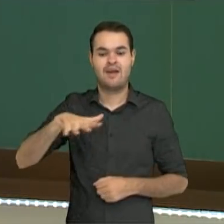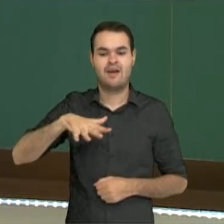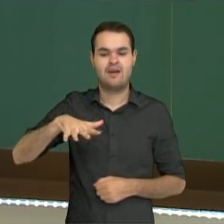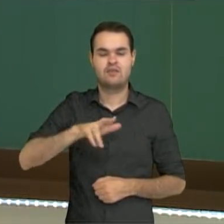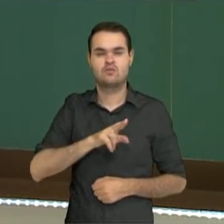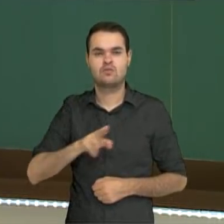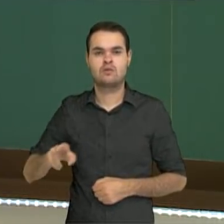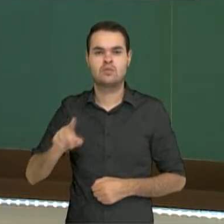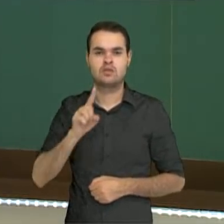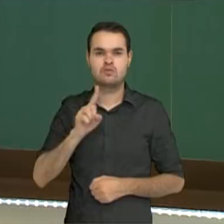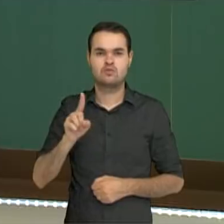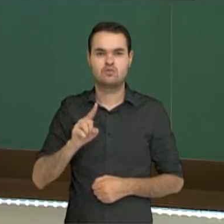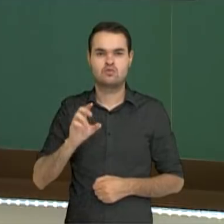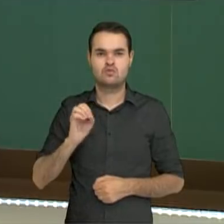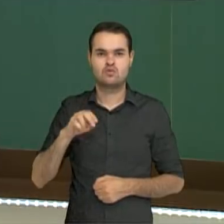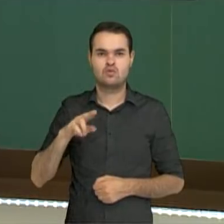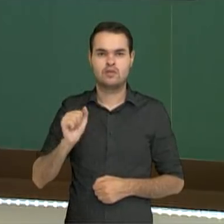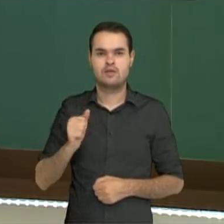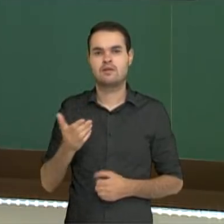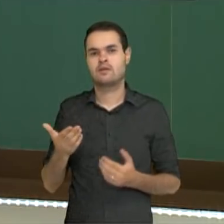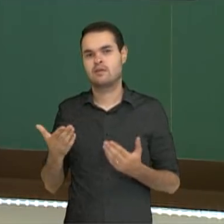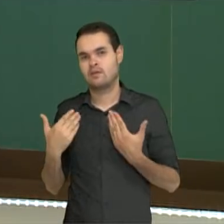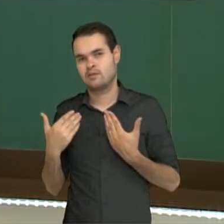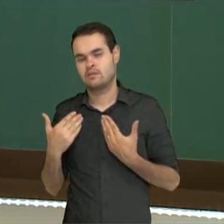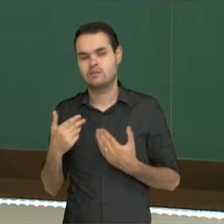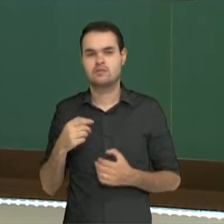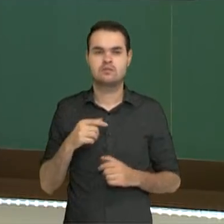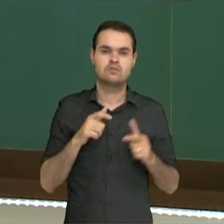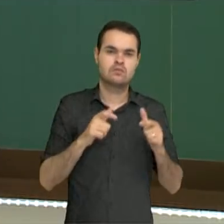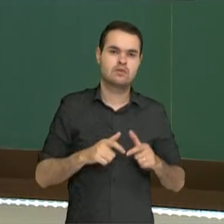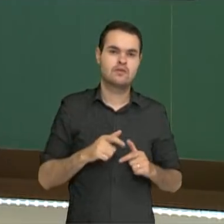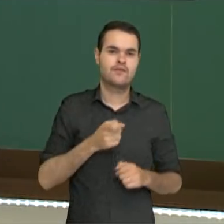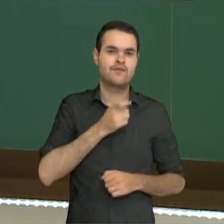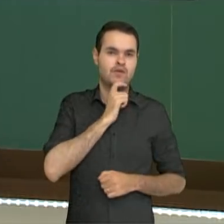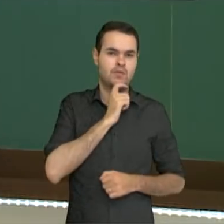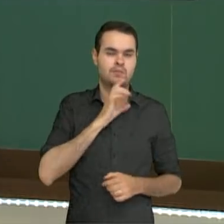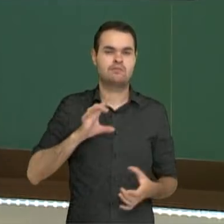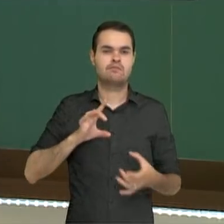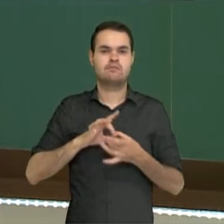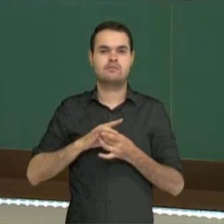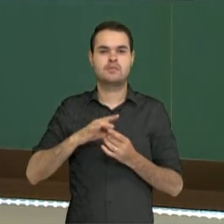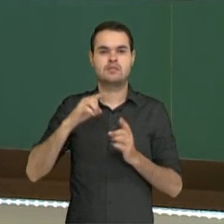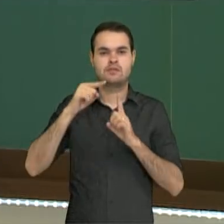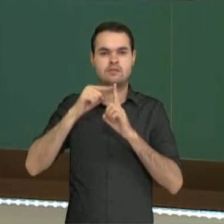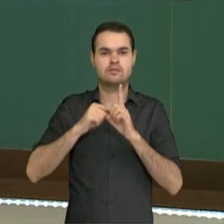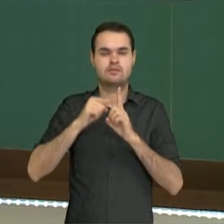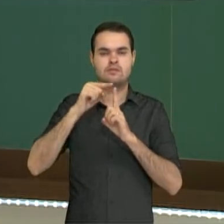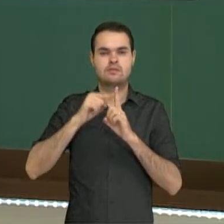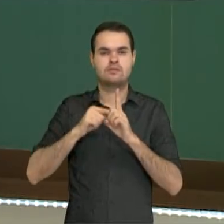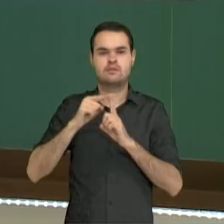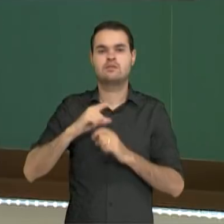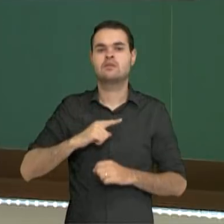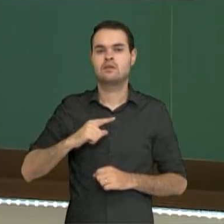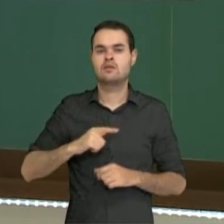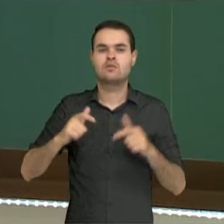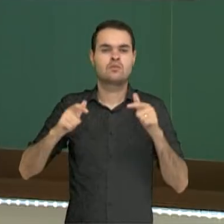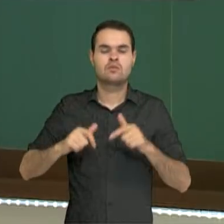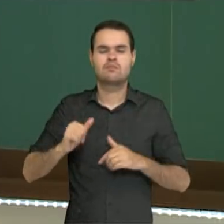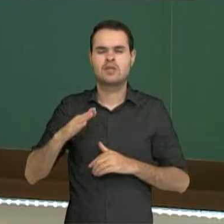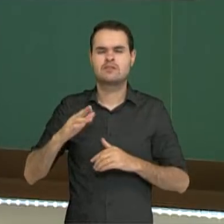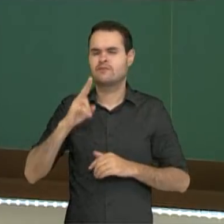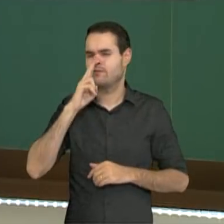chama de zonas mais quentes e mais frias. Está ligado às temperaturas, então eu tenho as áreas mais